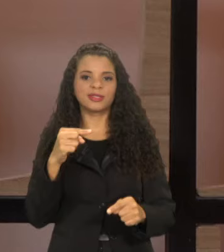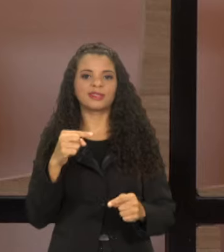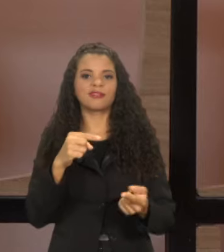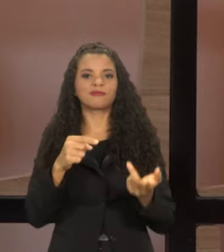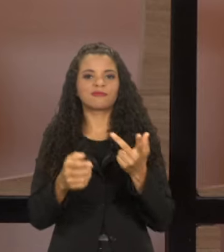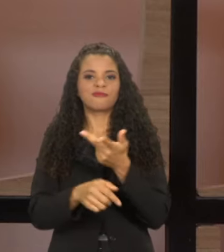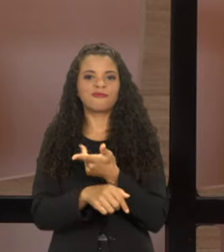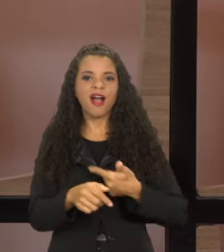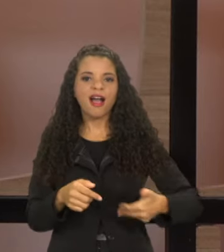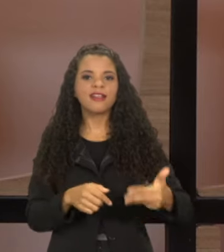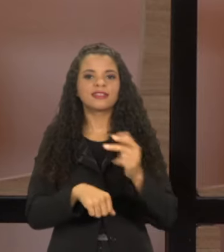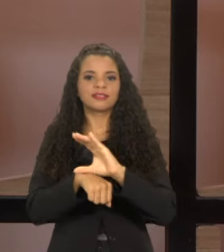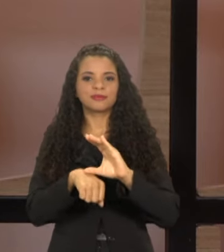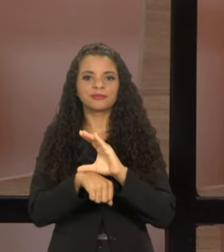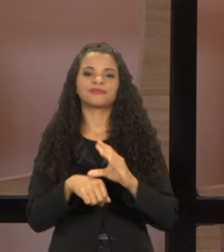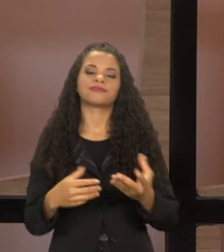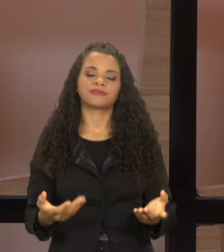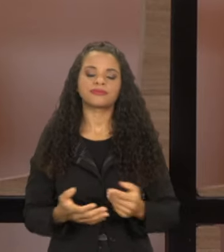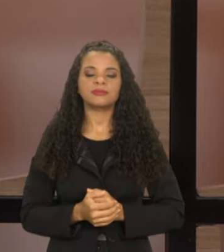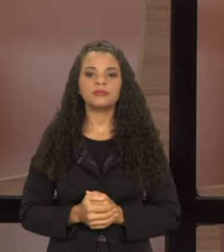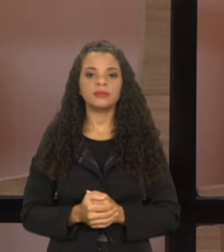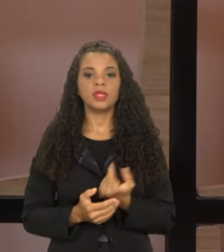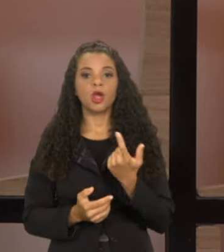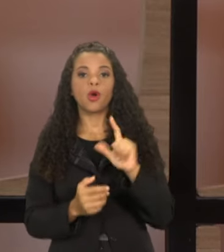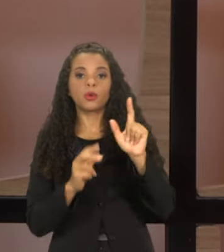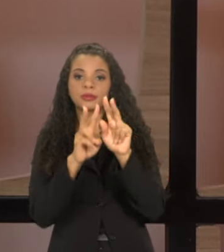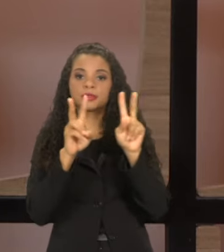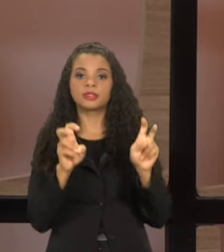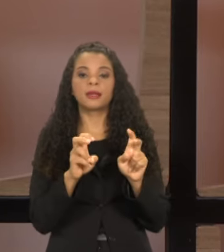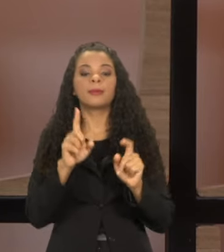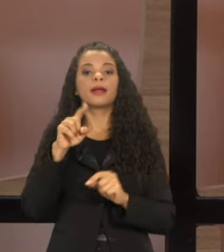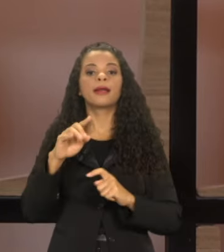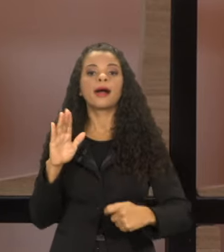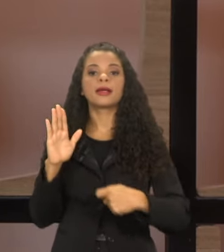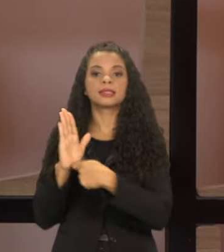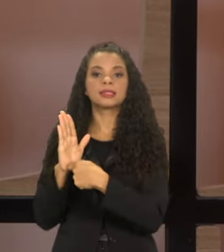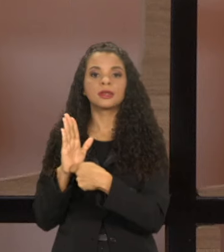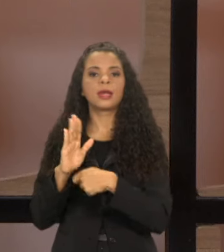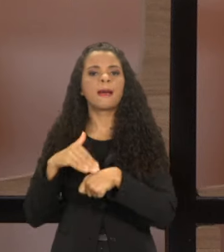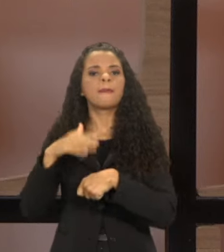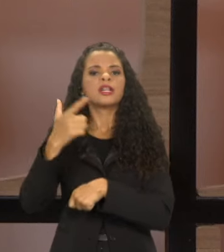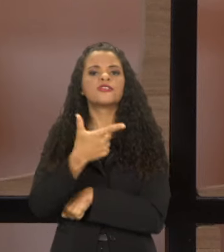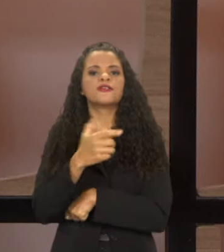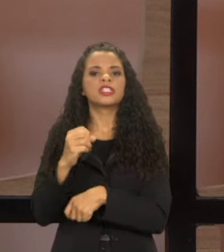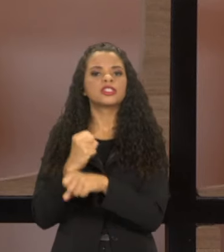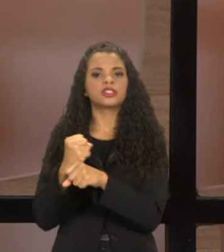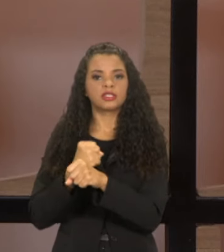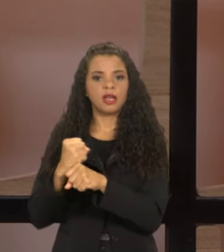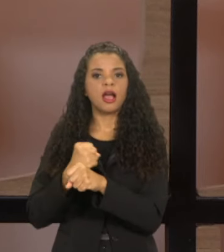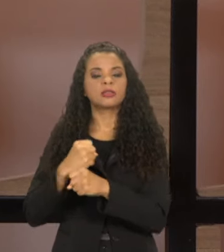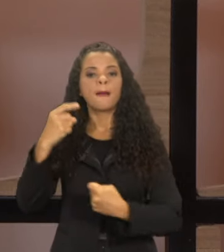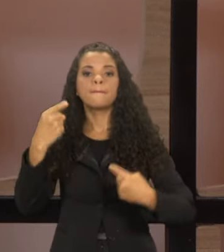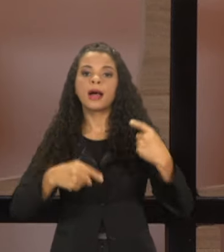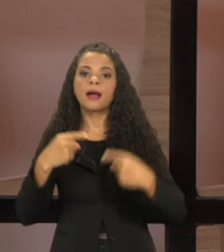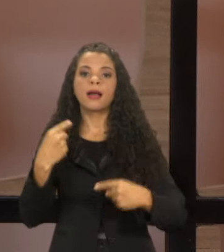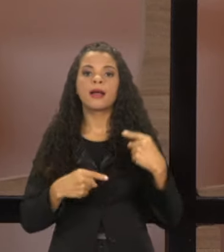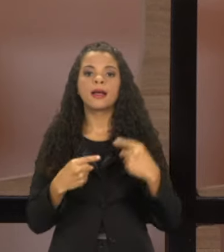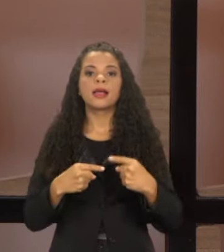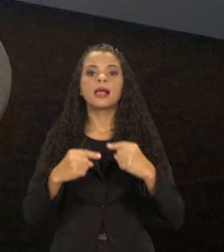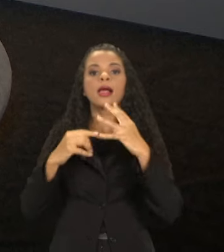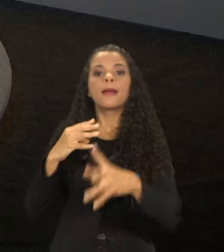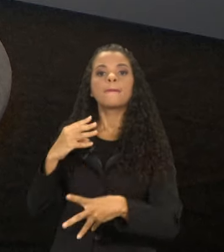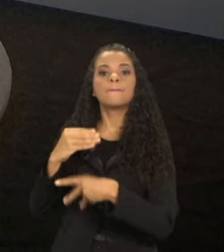tema que está na pauta é uma ação que já há mais de 20 anos está em discussão e tem a ver com a emenda constitucional número